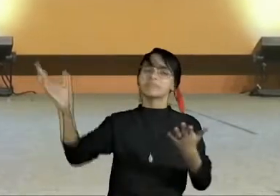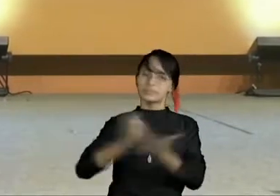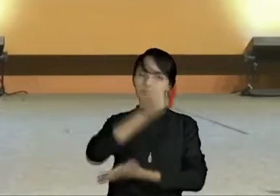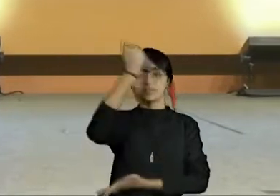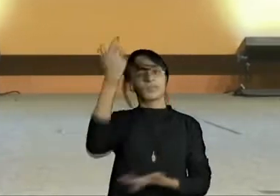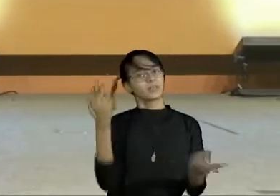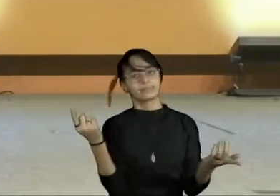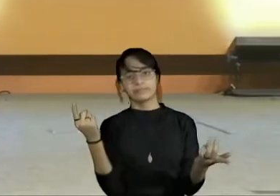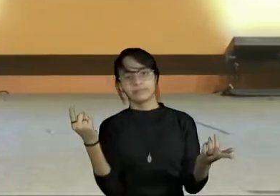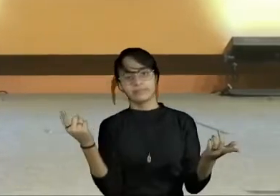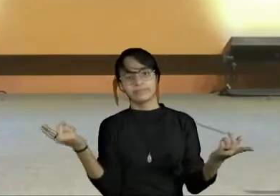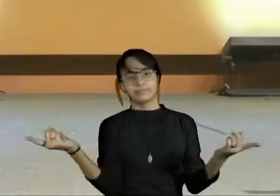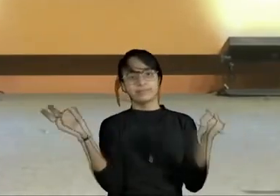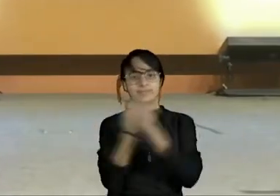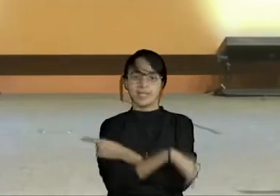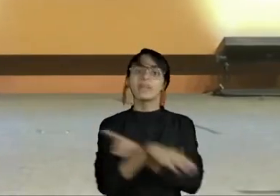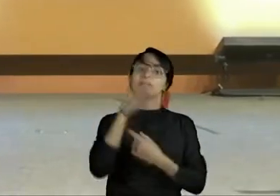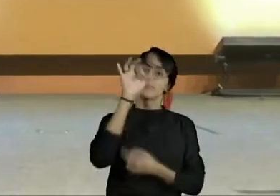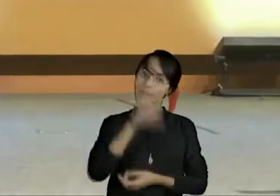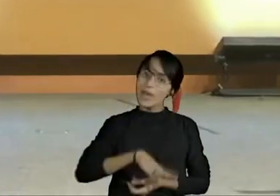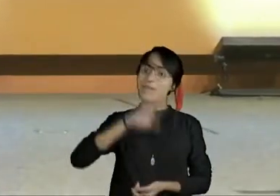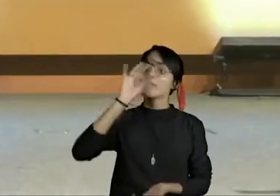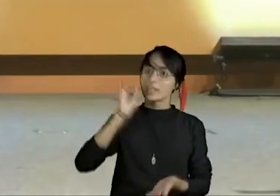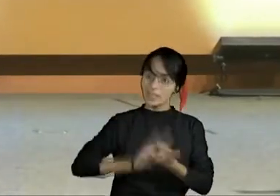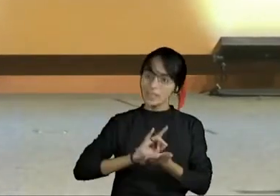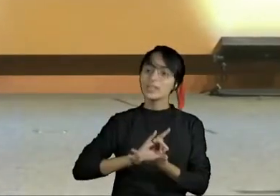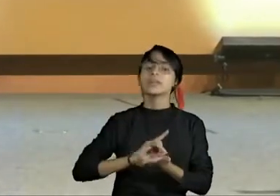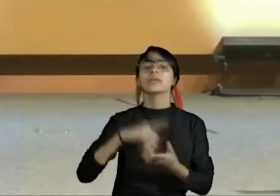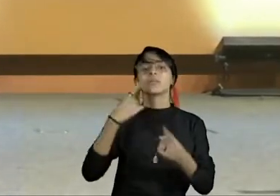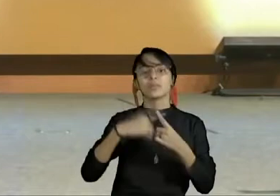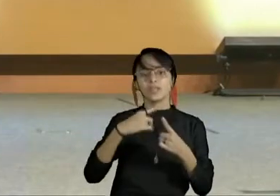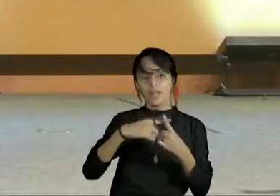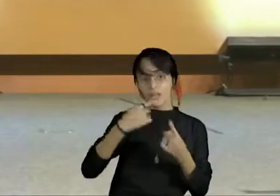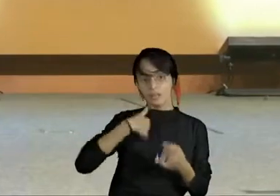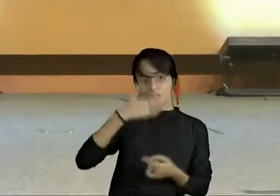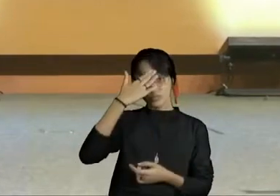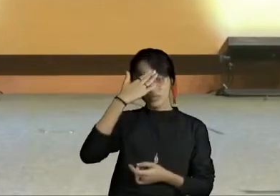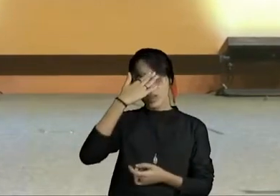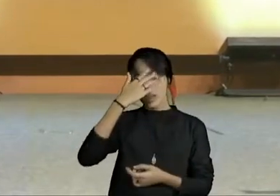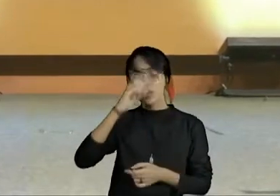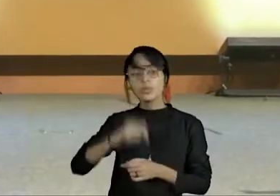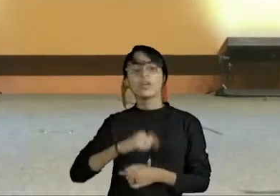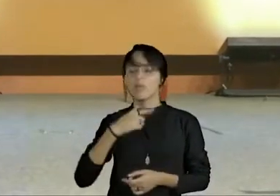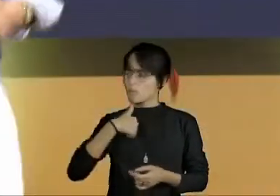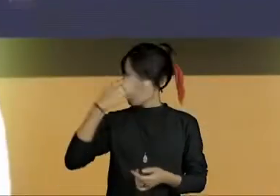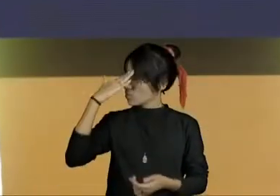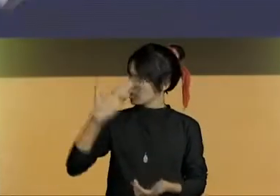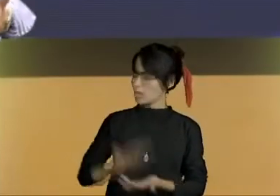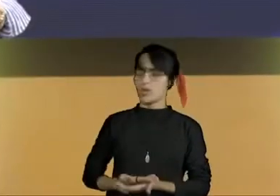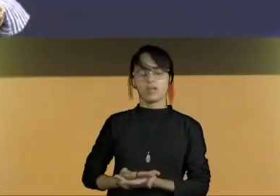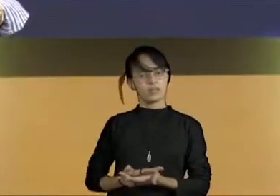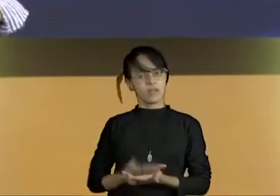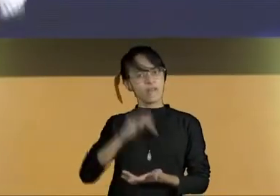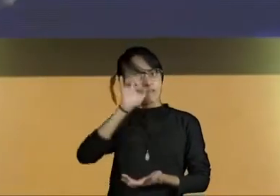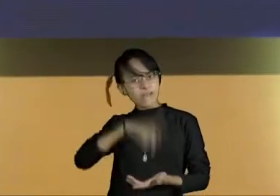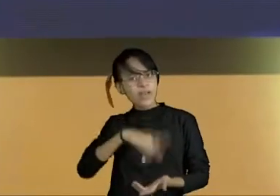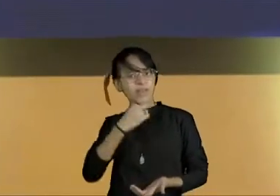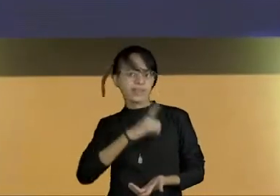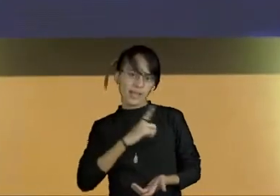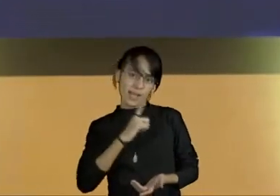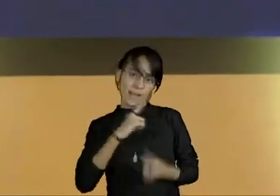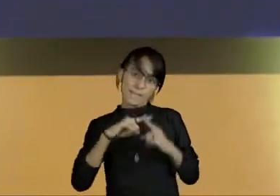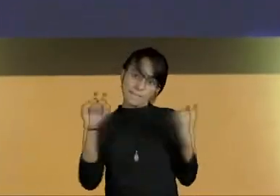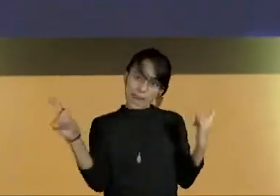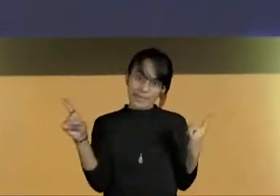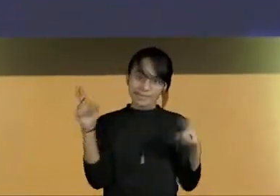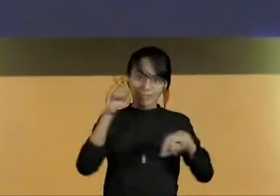demais. Ou seja, a fé é verdadeira. Eu sei, na conjugação do grego em João 11, significa eu creio. Ou seja, a fé ela tem, mas está